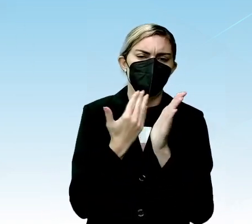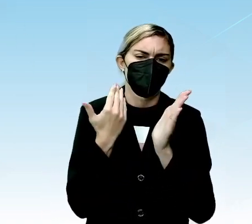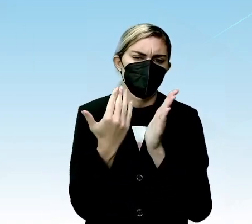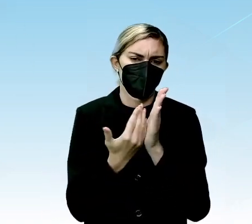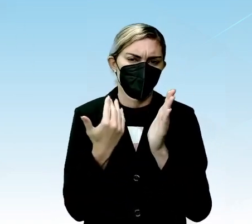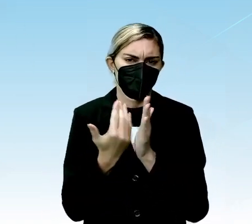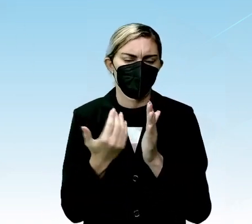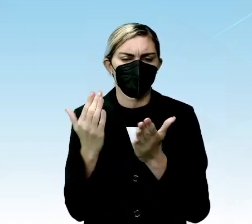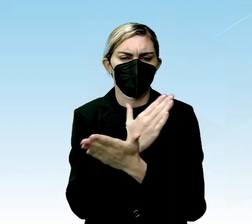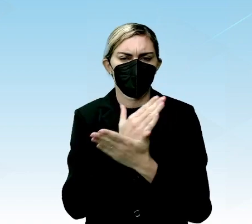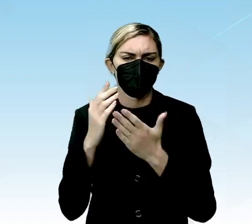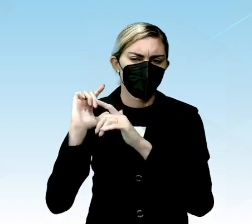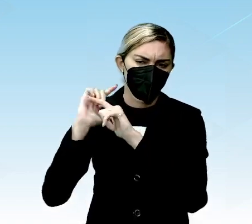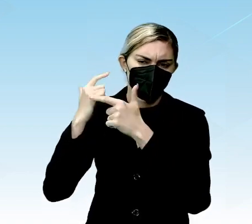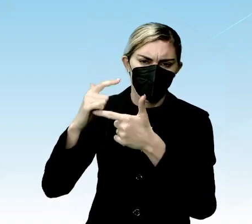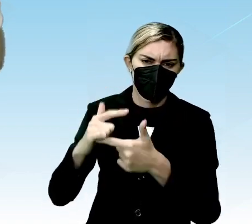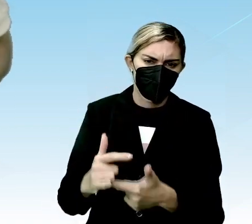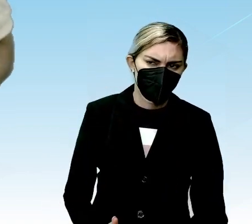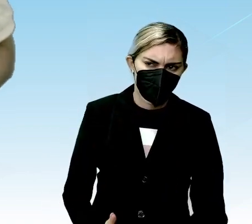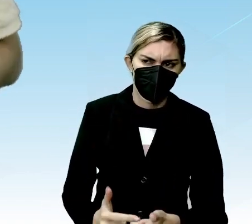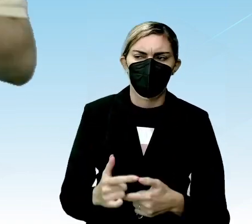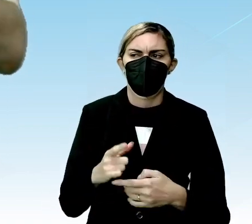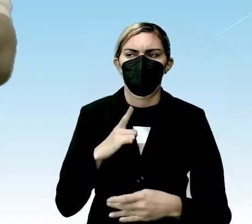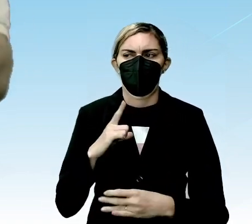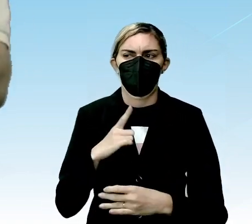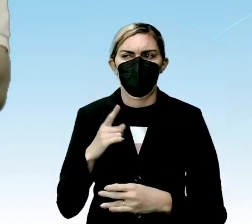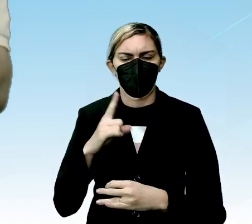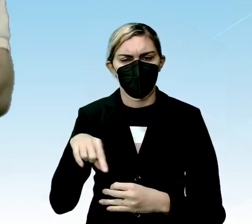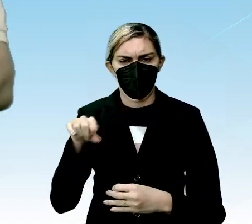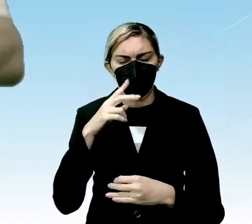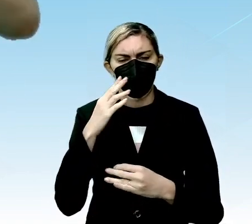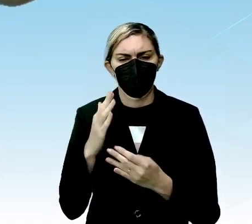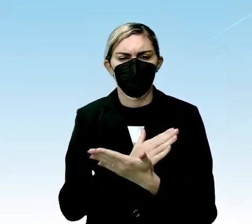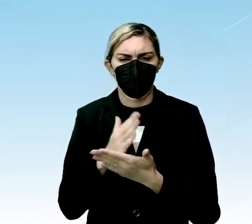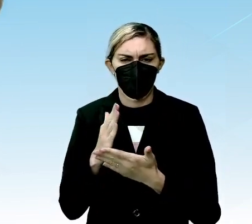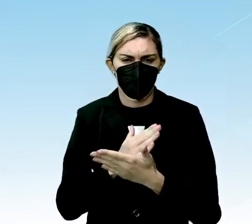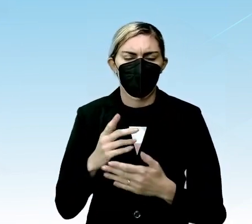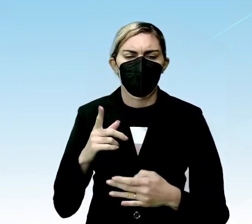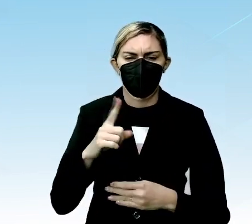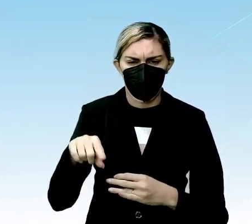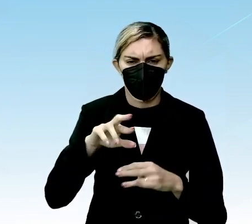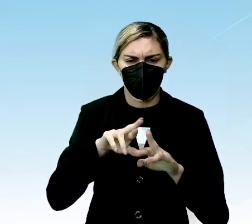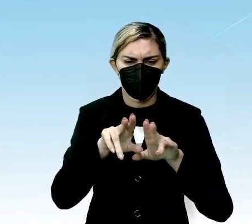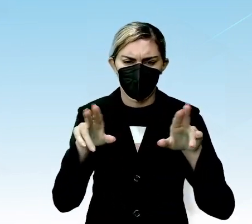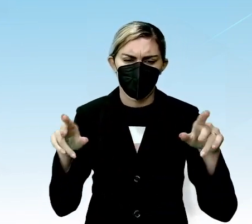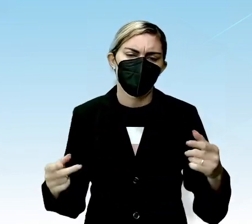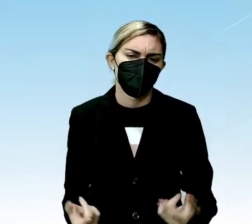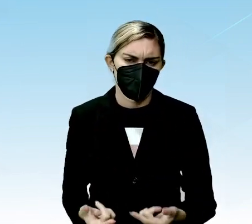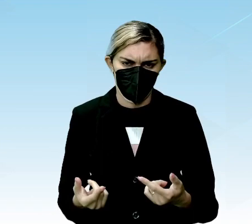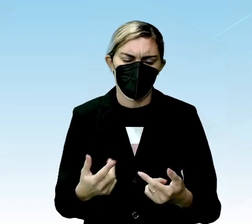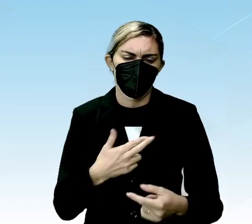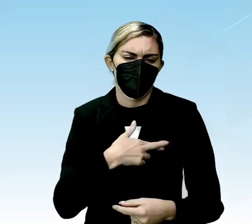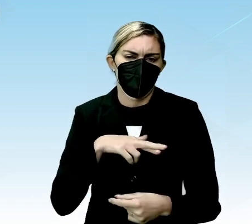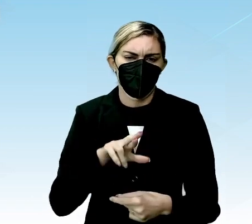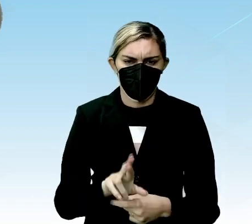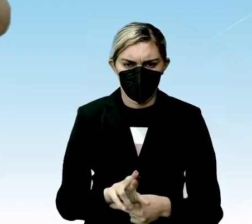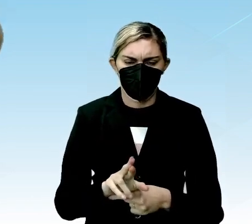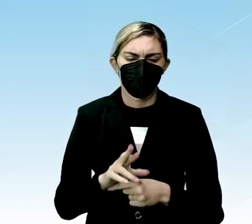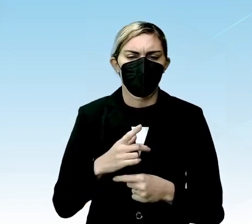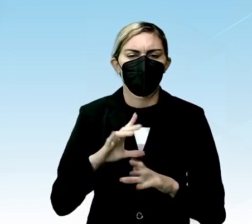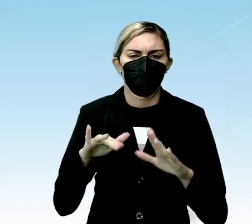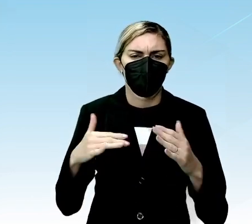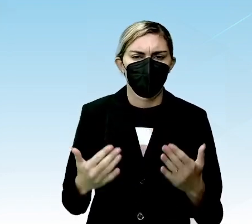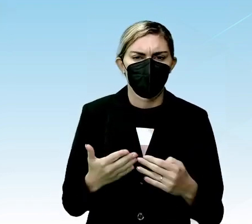de algumas tradições religiosas. Quando eu digo algumas, é porque existem várias tradições religiosas. Que